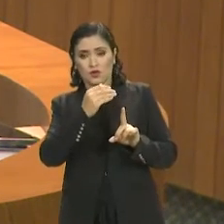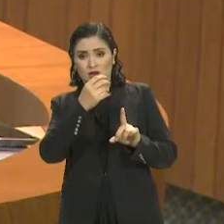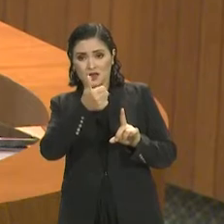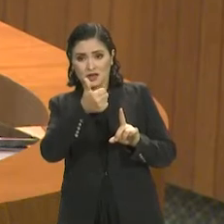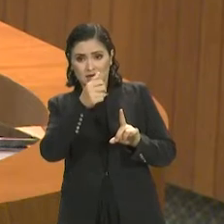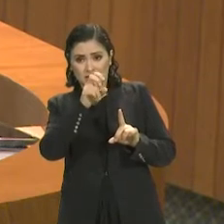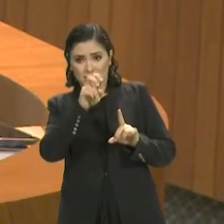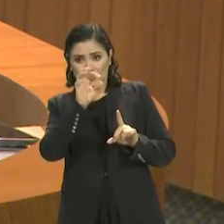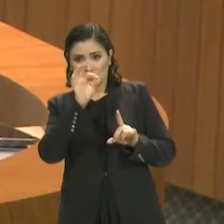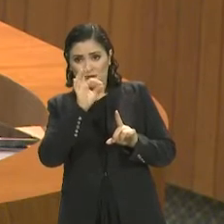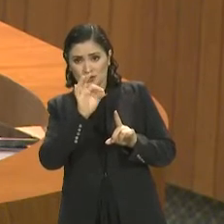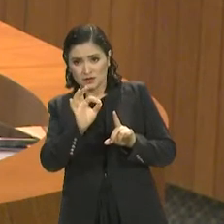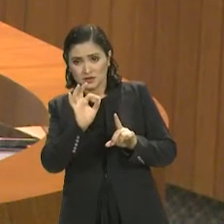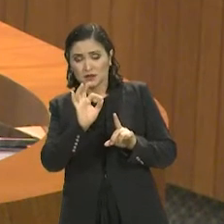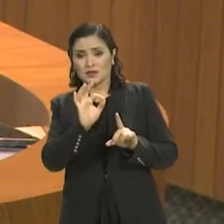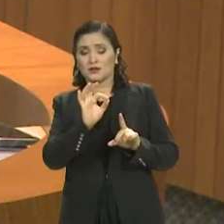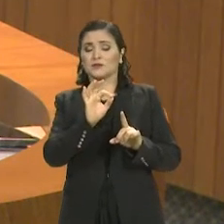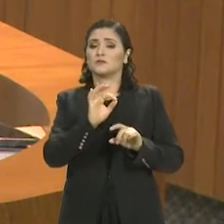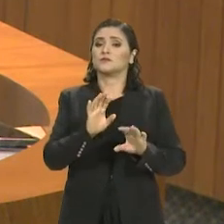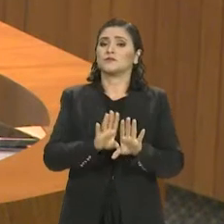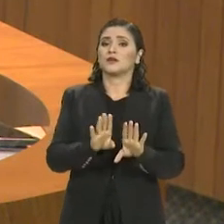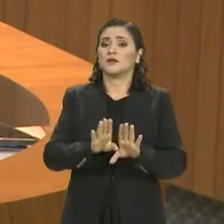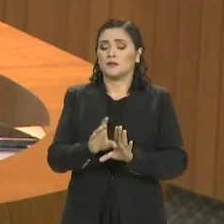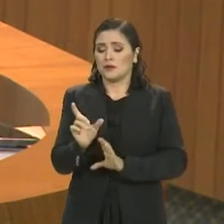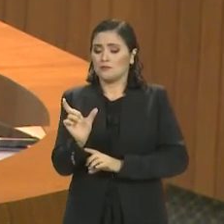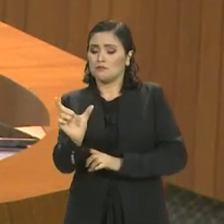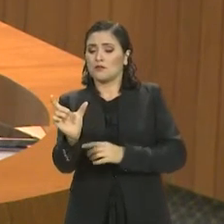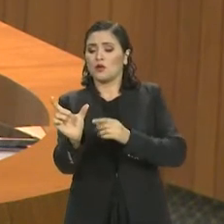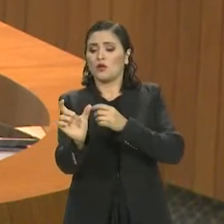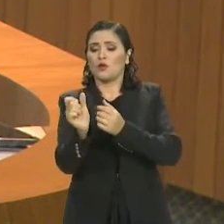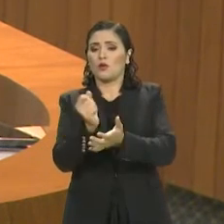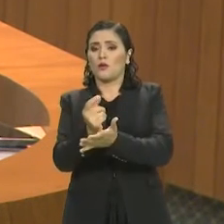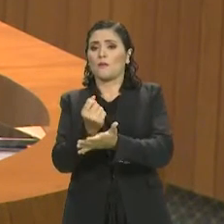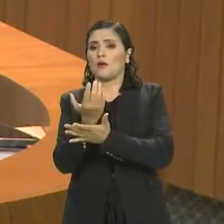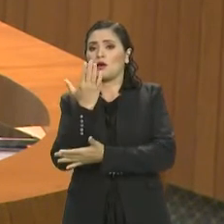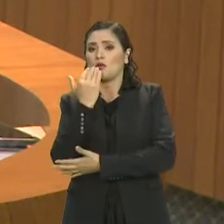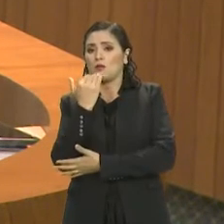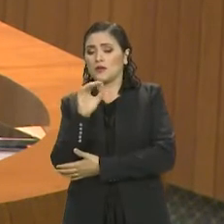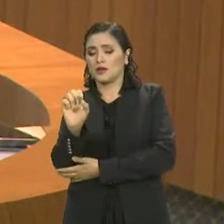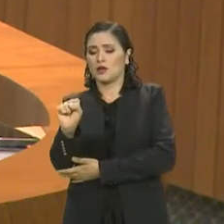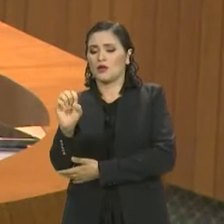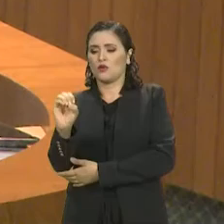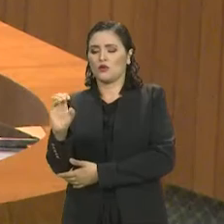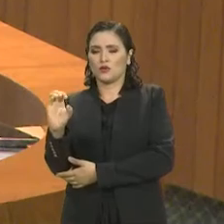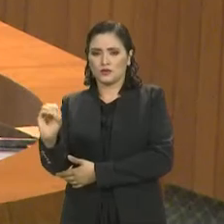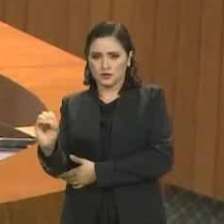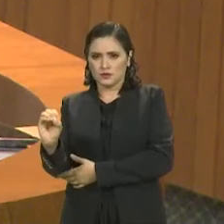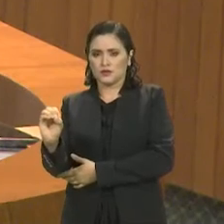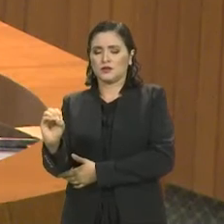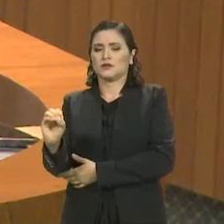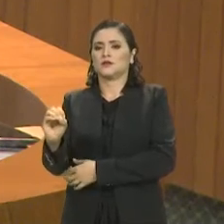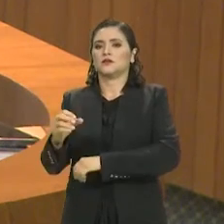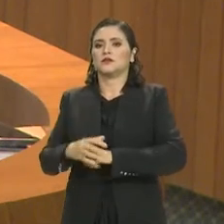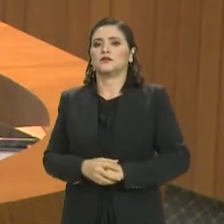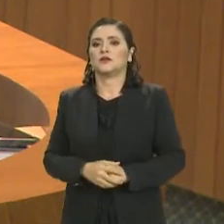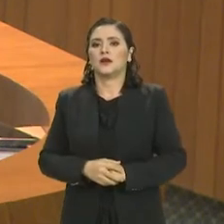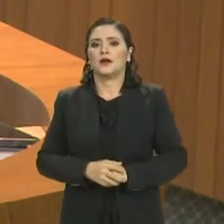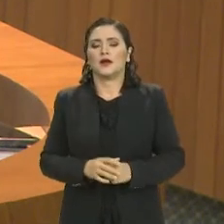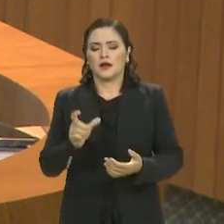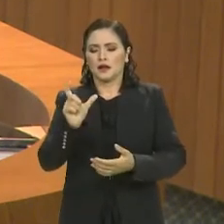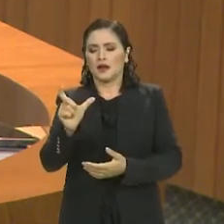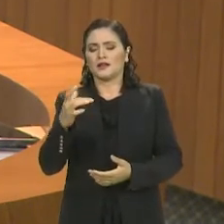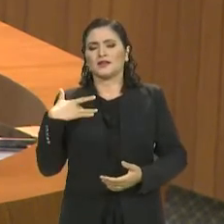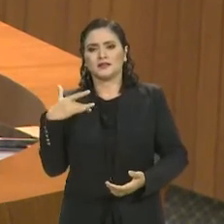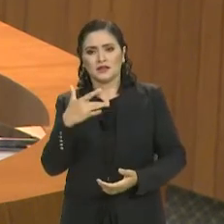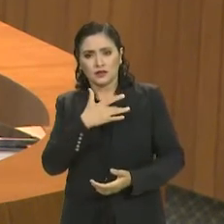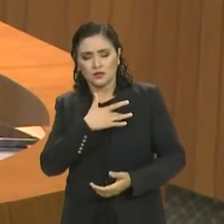vista a absurda inflação que nós vivemos, inclusão de um dependente no plano de saúde, regularização de salários atrasados e